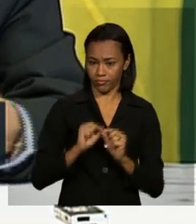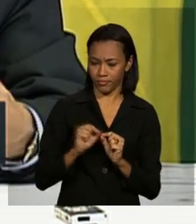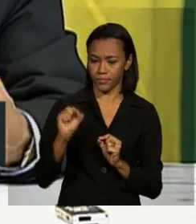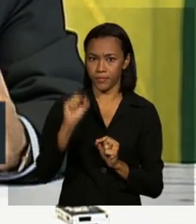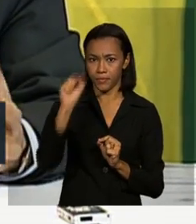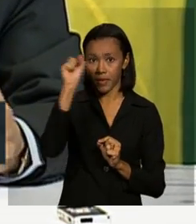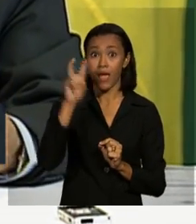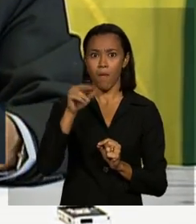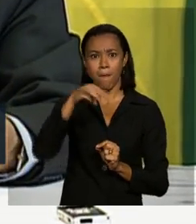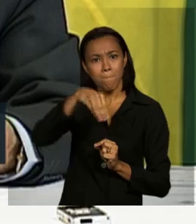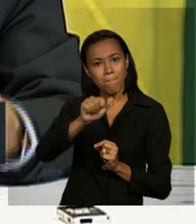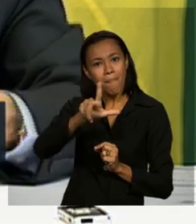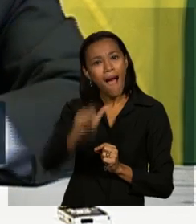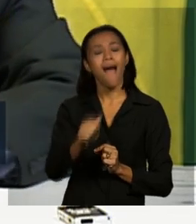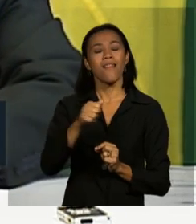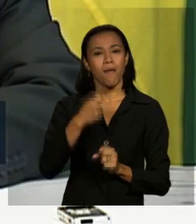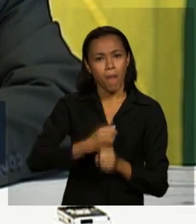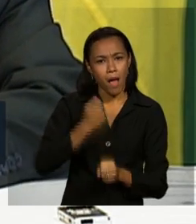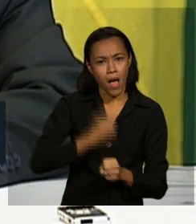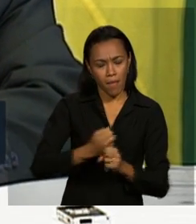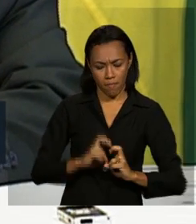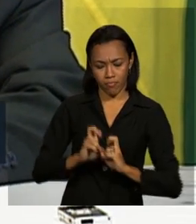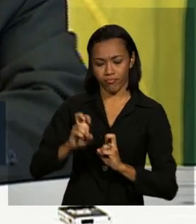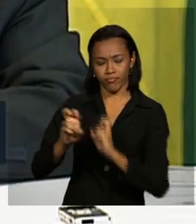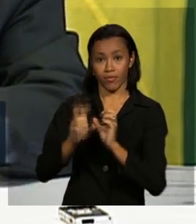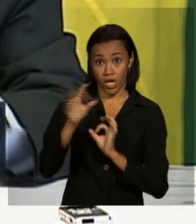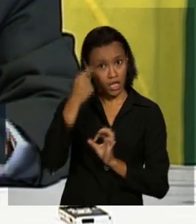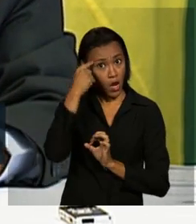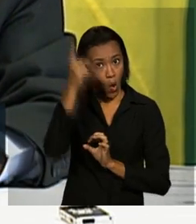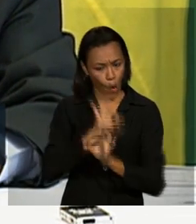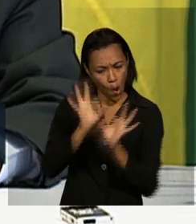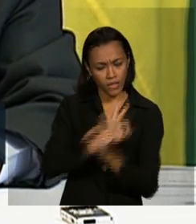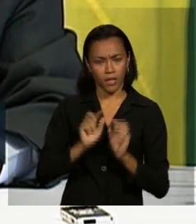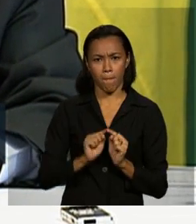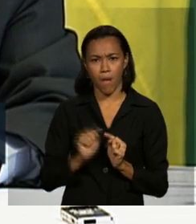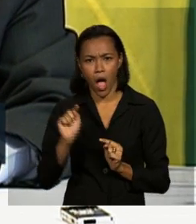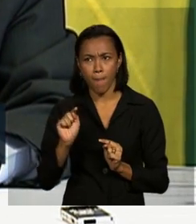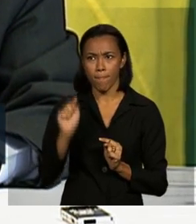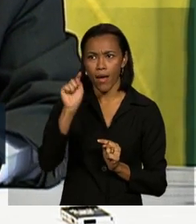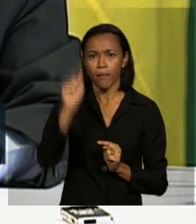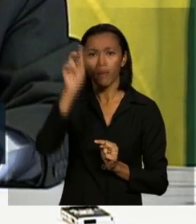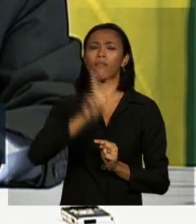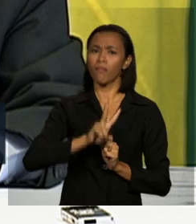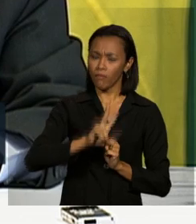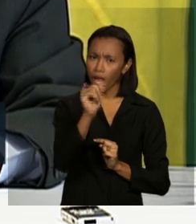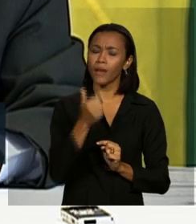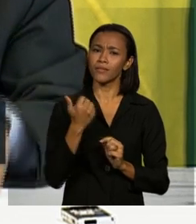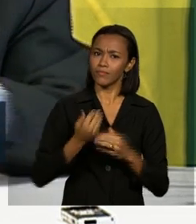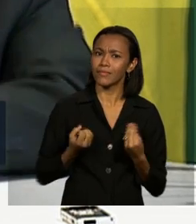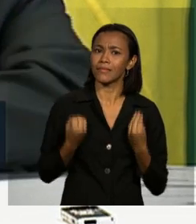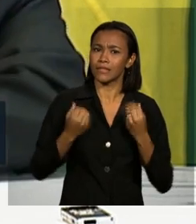grande malha Ferroviária que tem organicidade que tem lógica que complementarmente com os